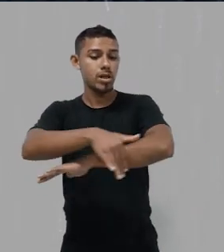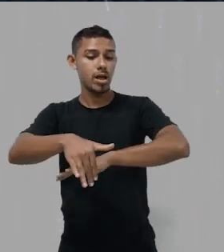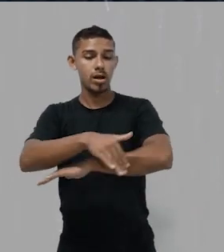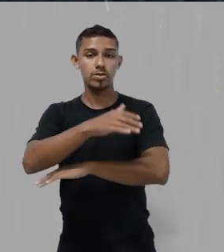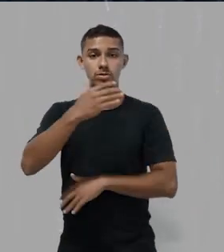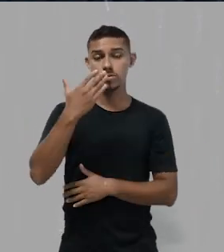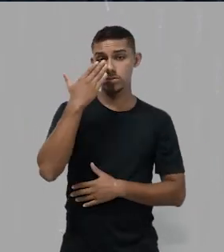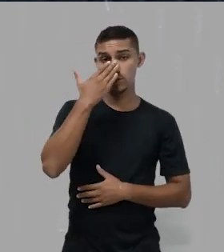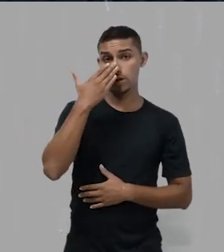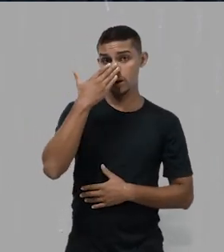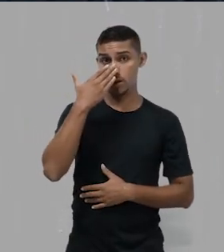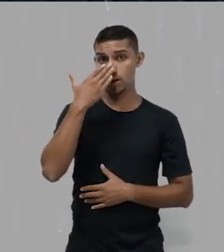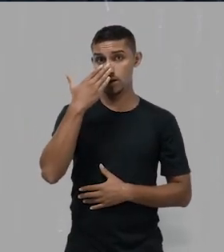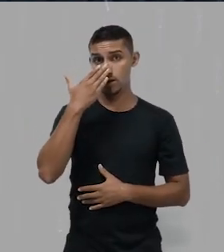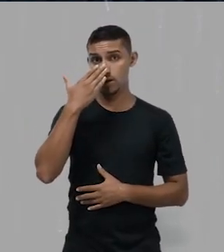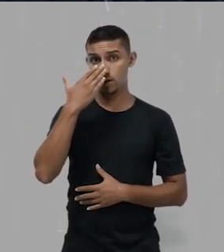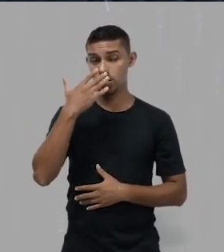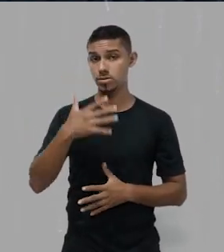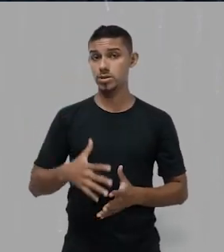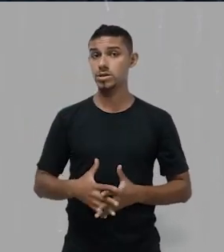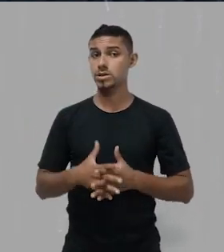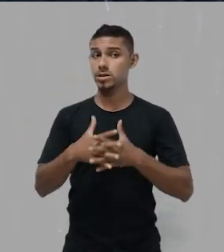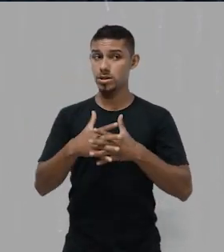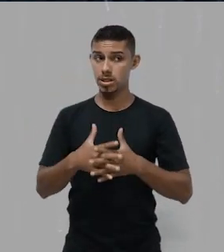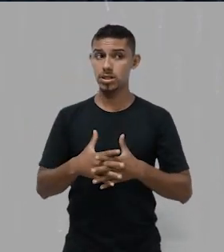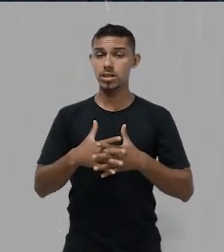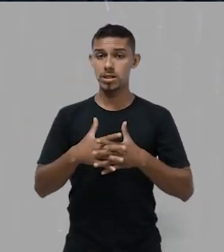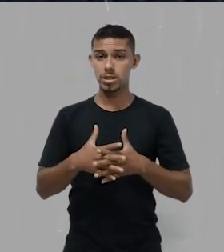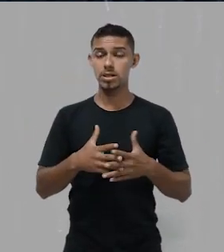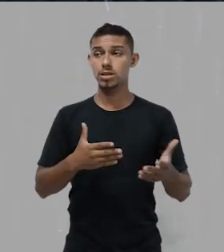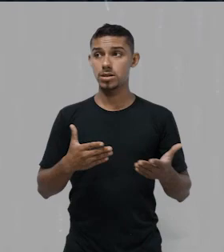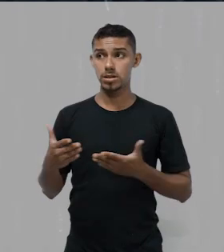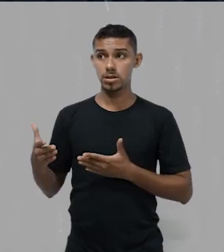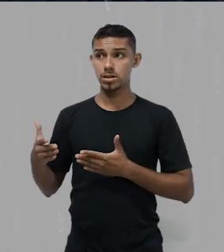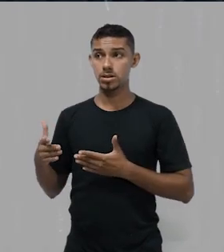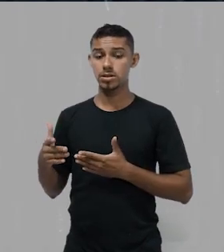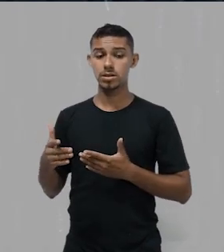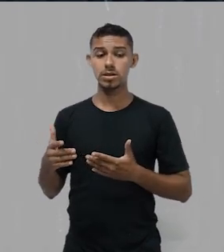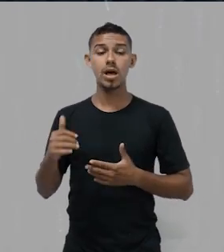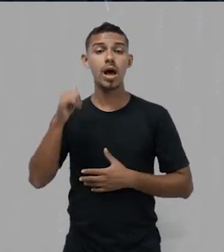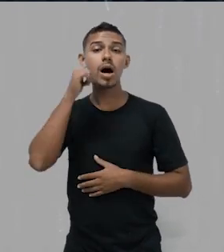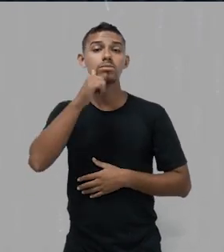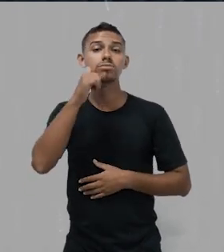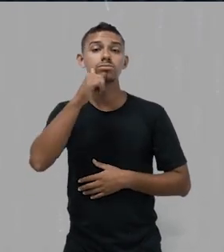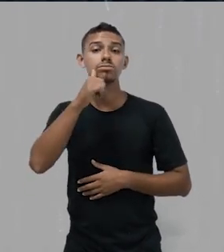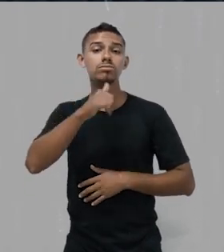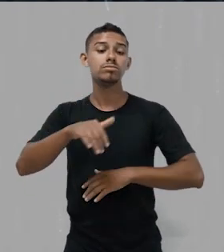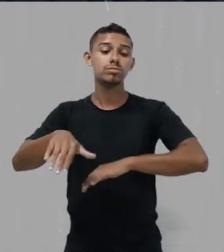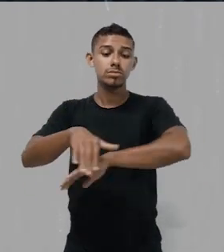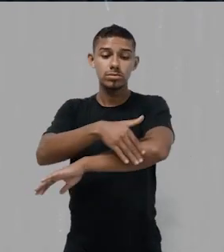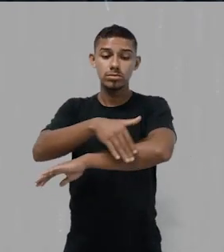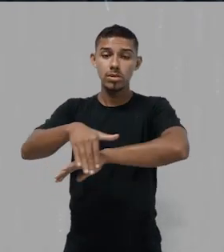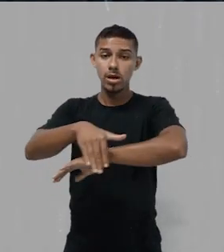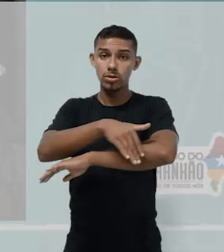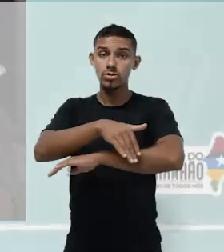prostituição. Olha o nível de confusão que a gente tem aqui. Ou Les Demoiselles d'Avignon, as moças de Avignon.